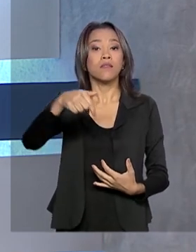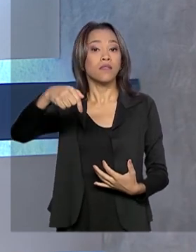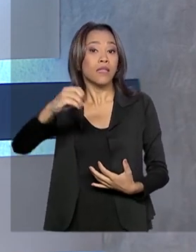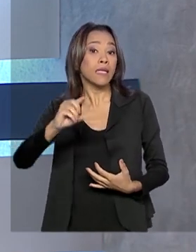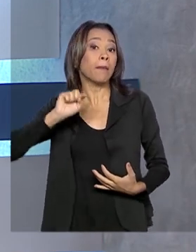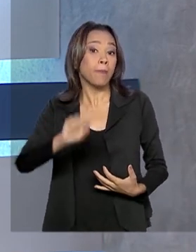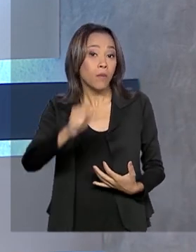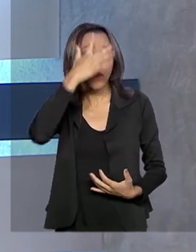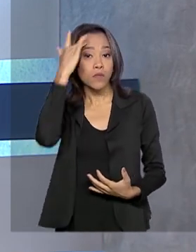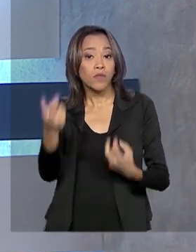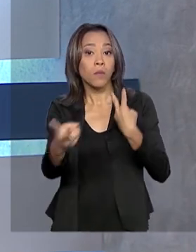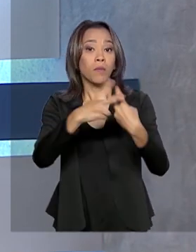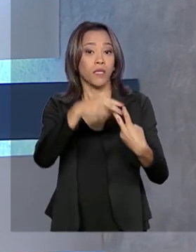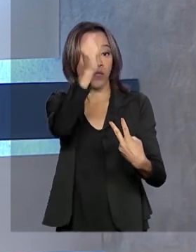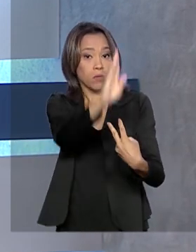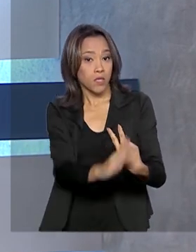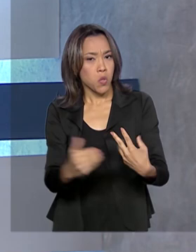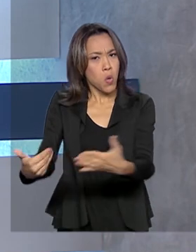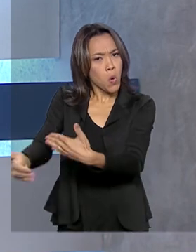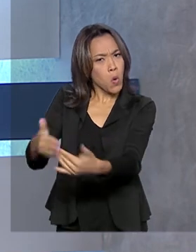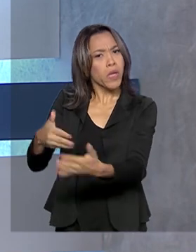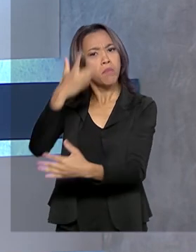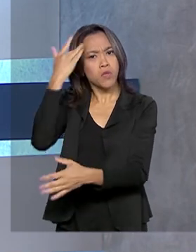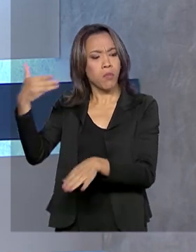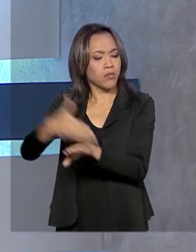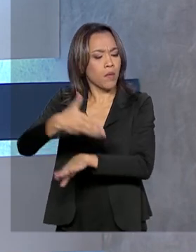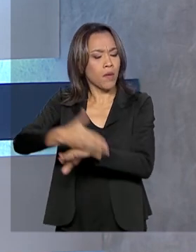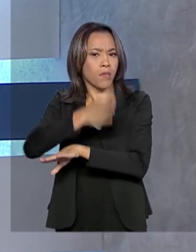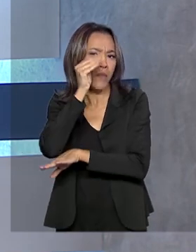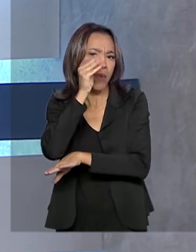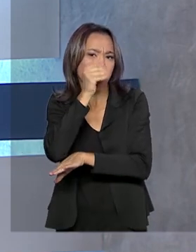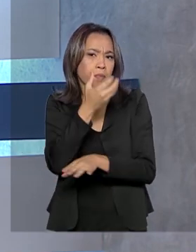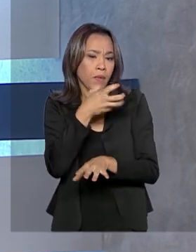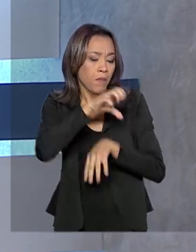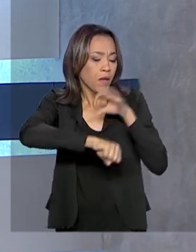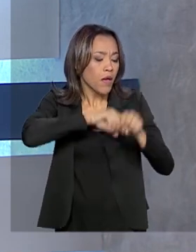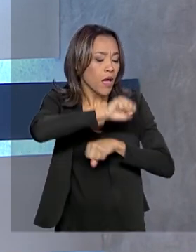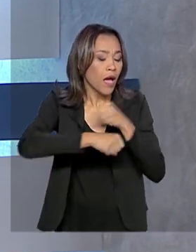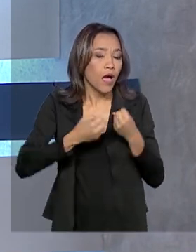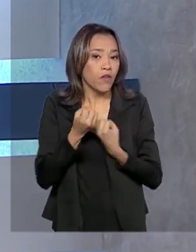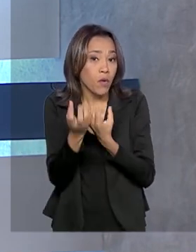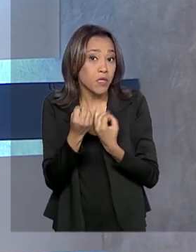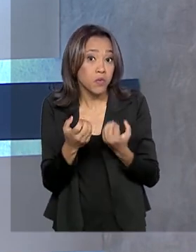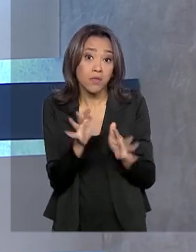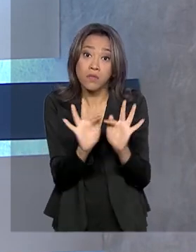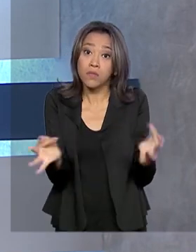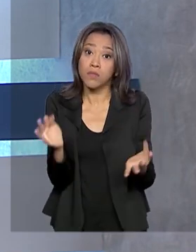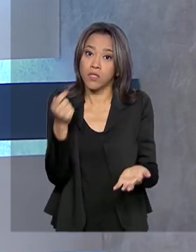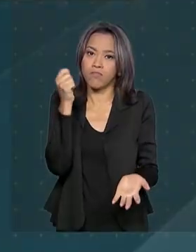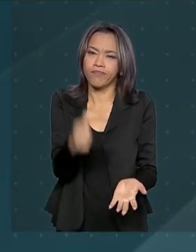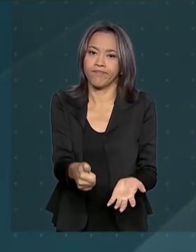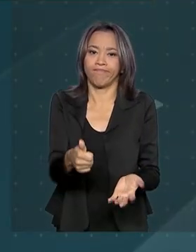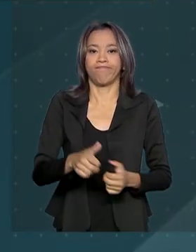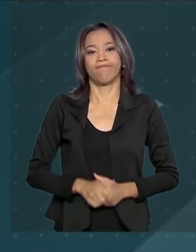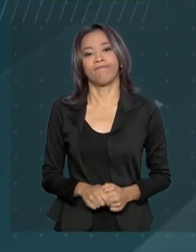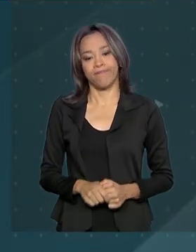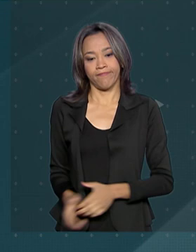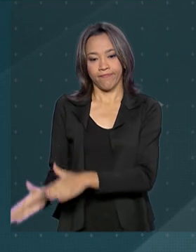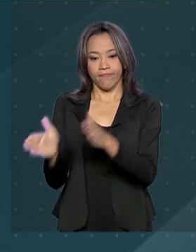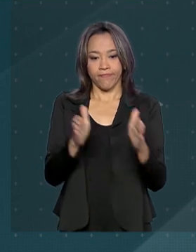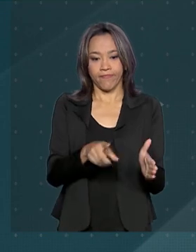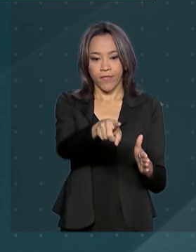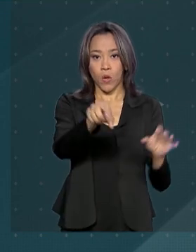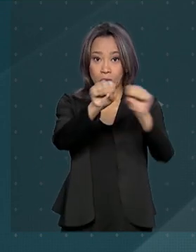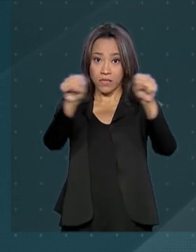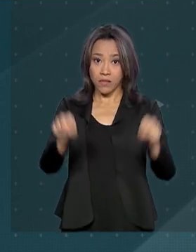E agora qualquer cidadão pode ter acesso a esse tipo de informação de forma mais simples e rápida. Um sistema